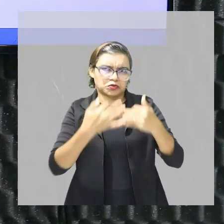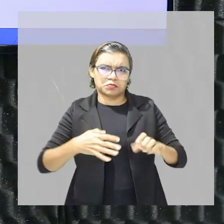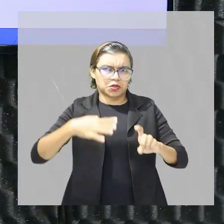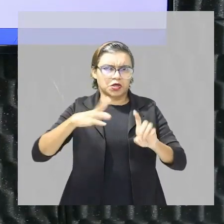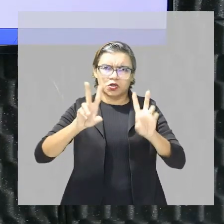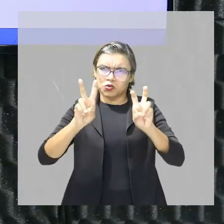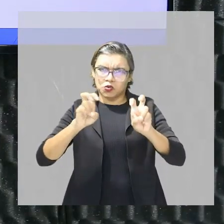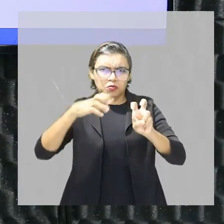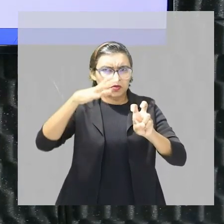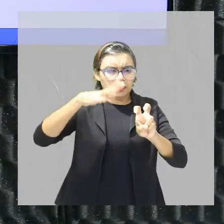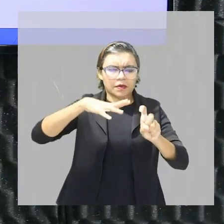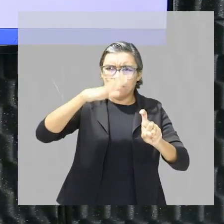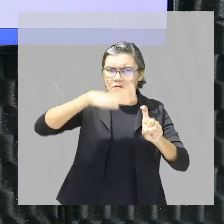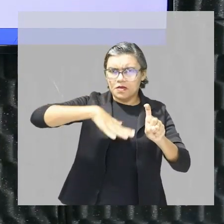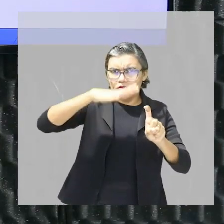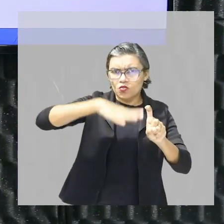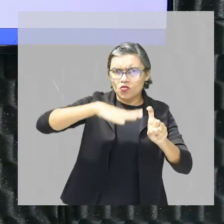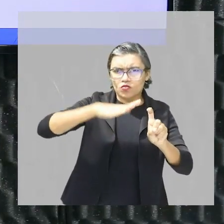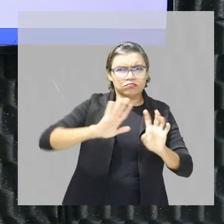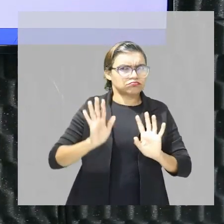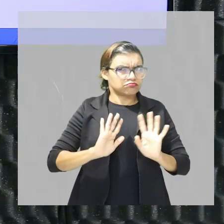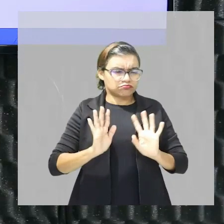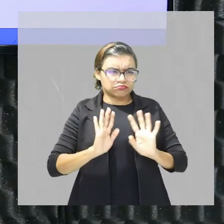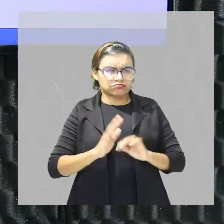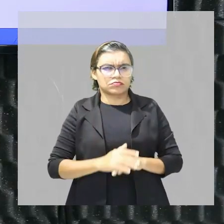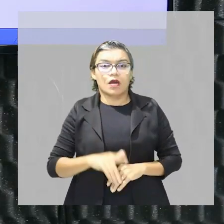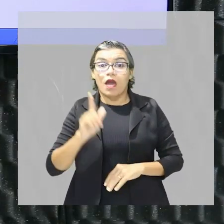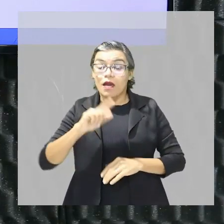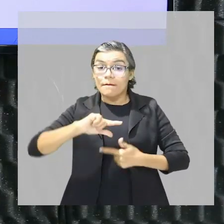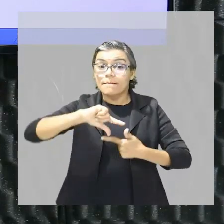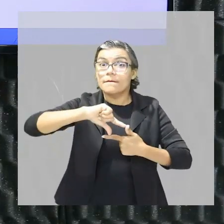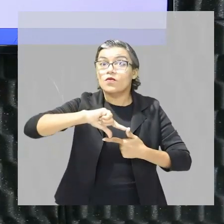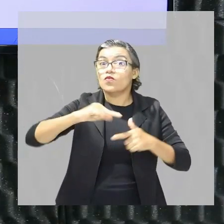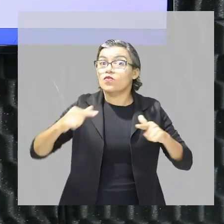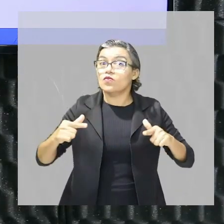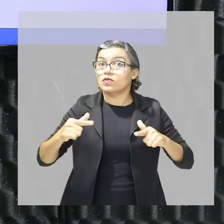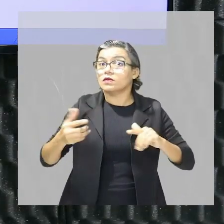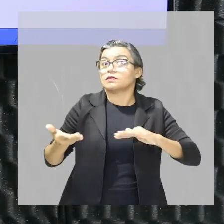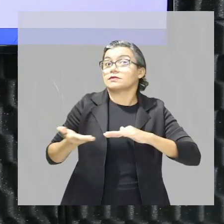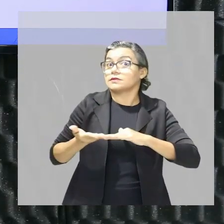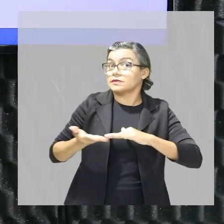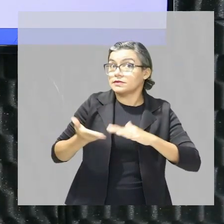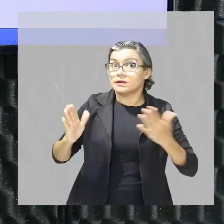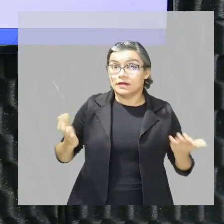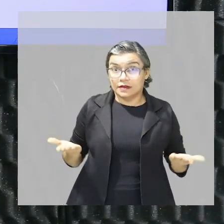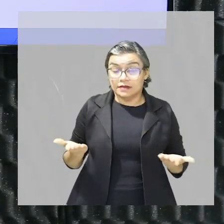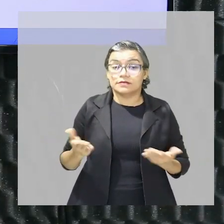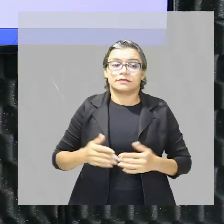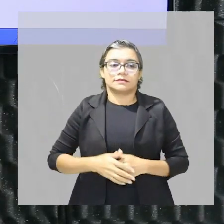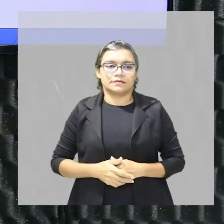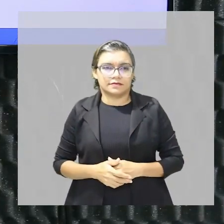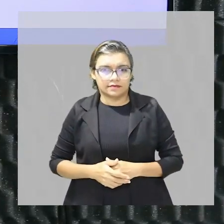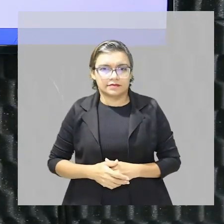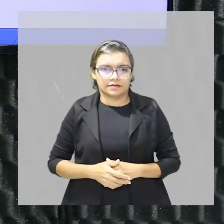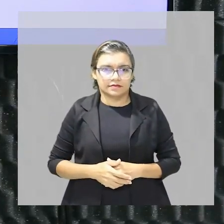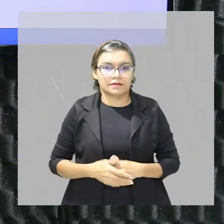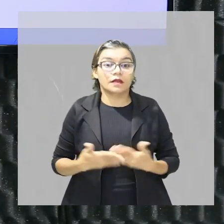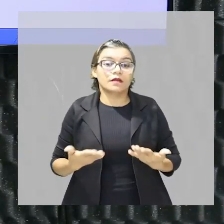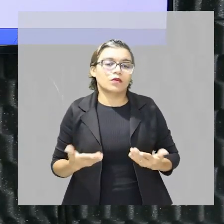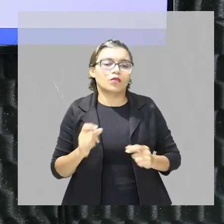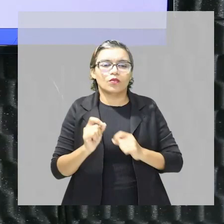e nós estamos falando da modernidade né Nós já estamos ali bem distante do mito da narrativa mitológica então